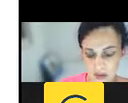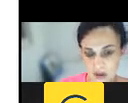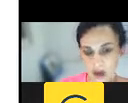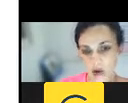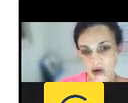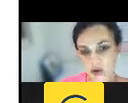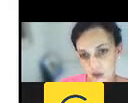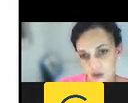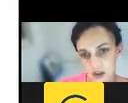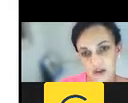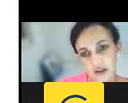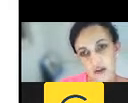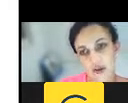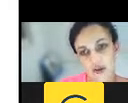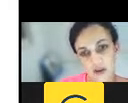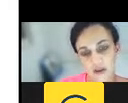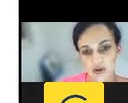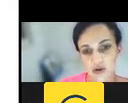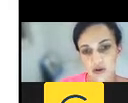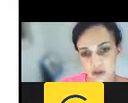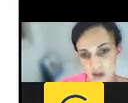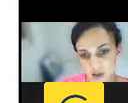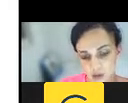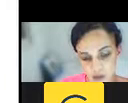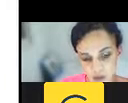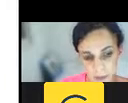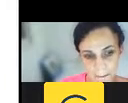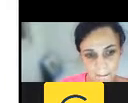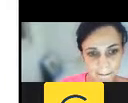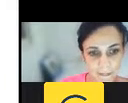fazeres pedagógicos existentes dentro da educação de jovens e adultos.